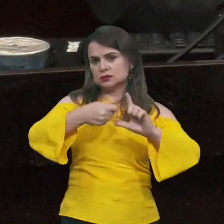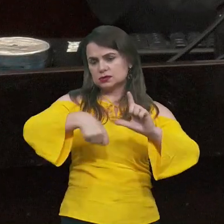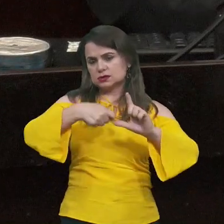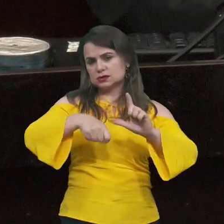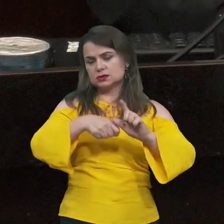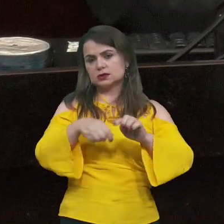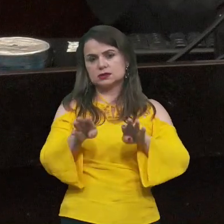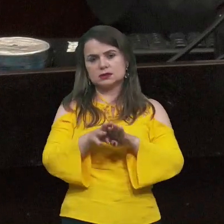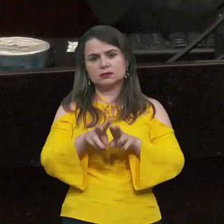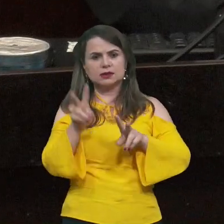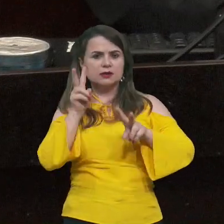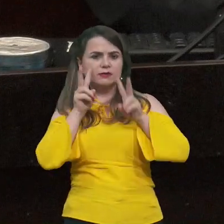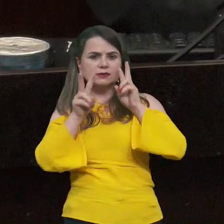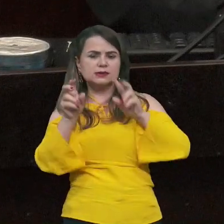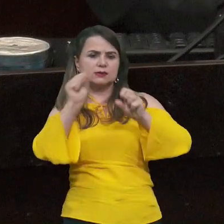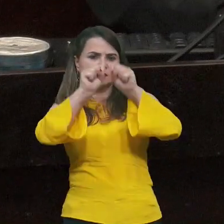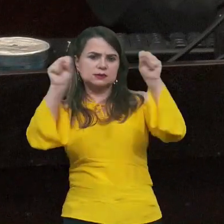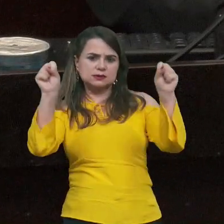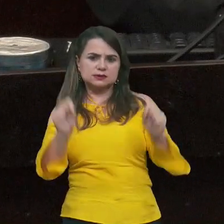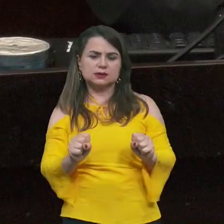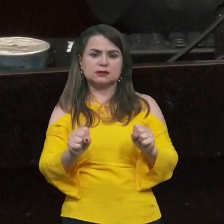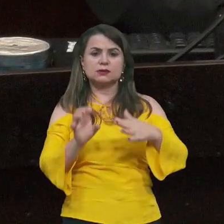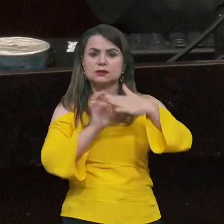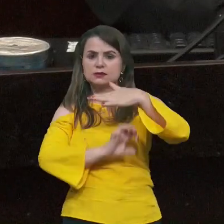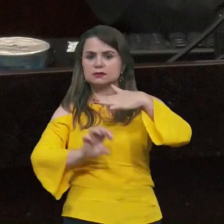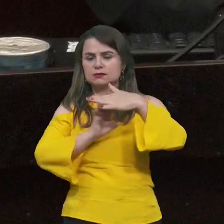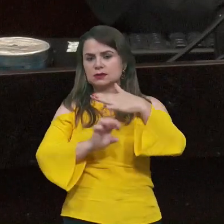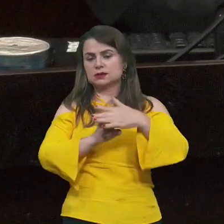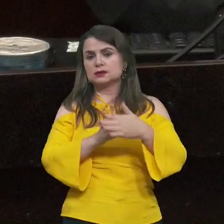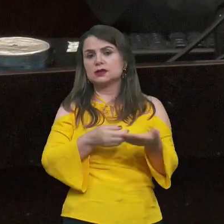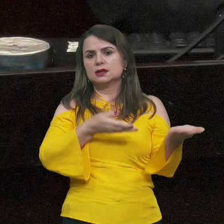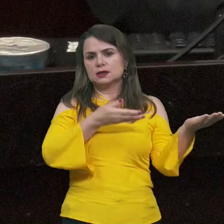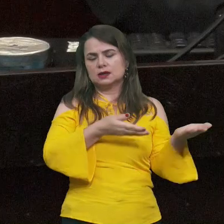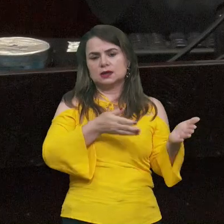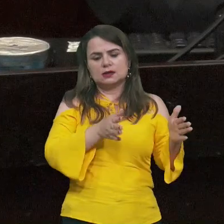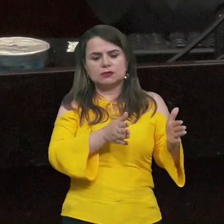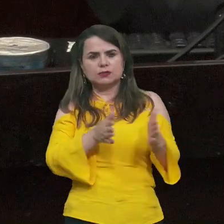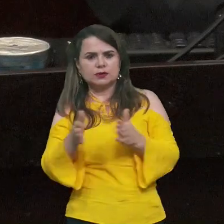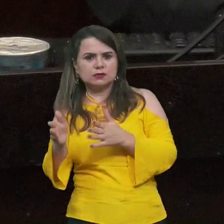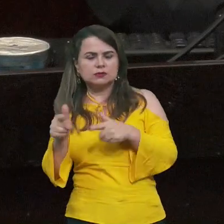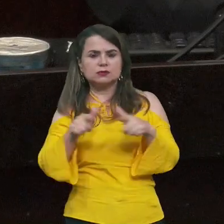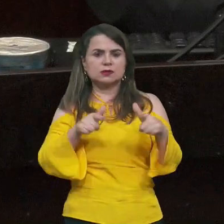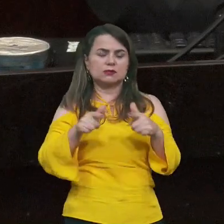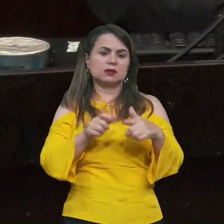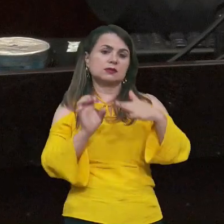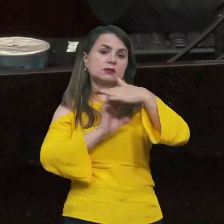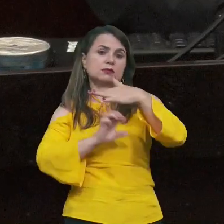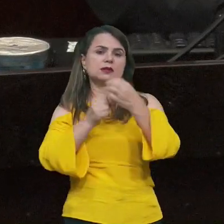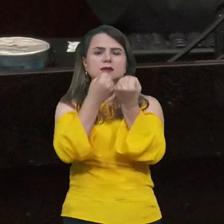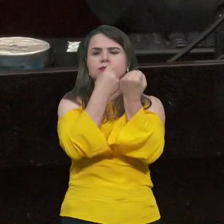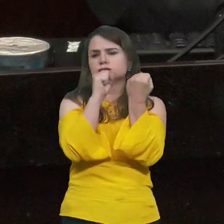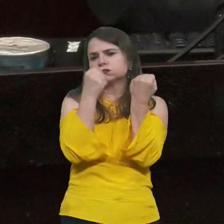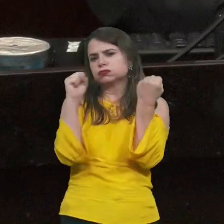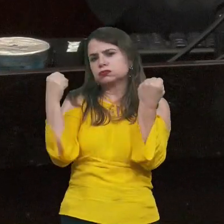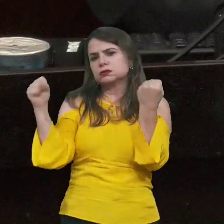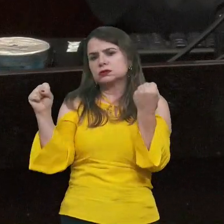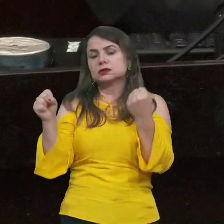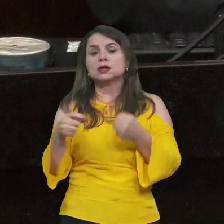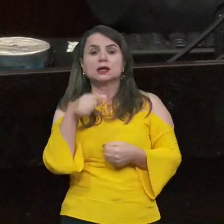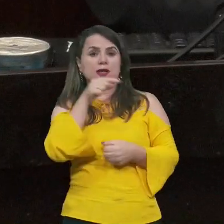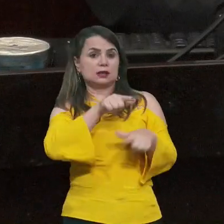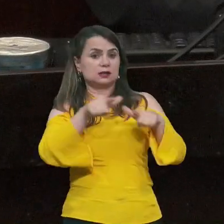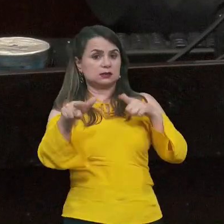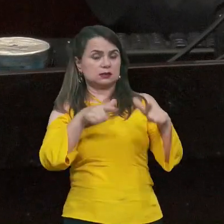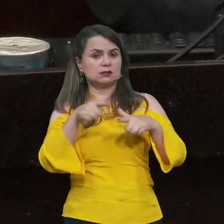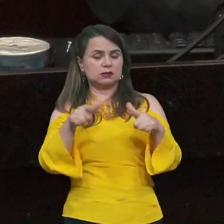visão sistêmica nas áreas empresariais, construiu carreira em empresa de grande porte. Atuou também como docente